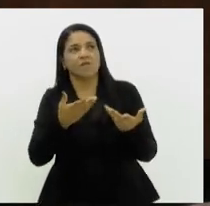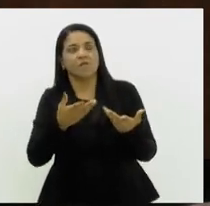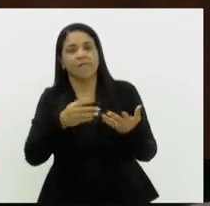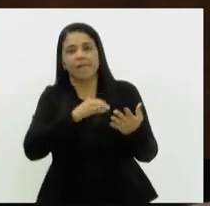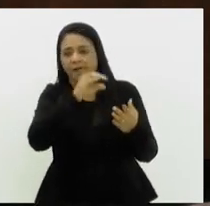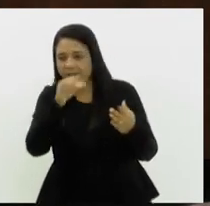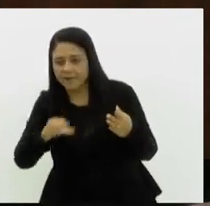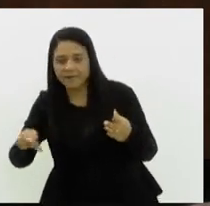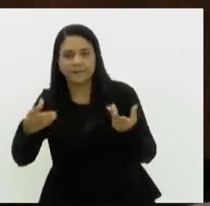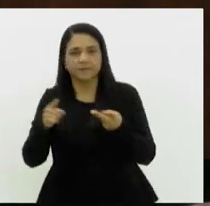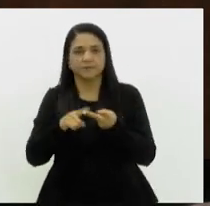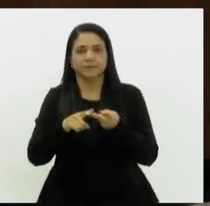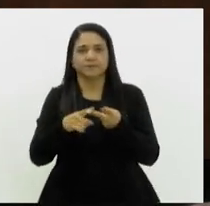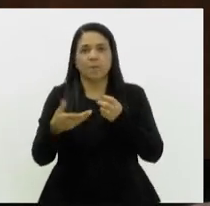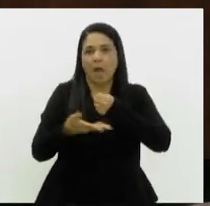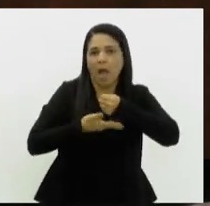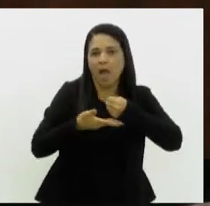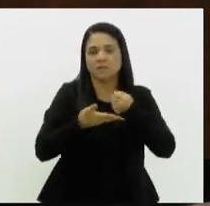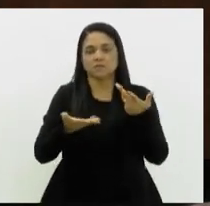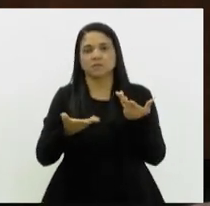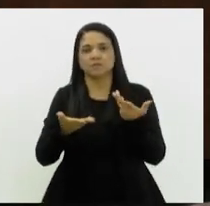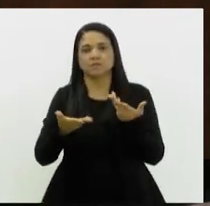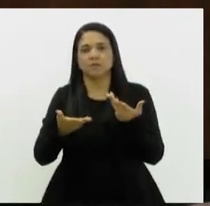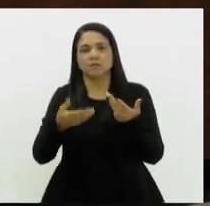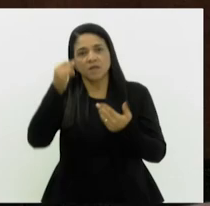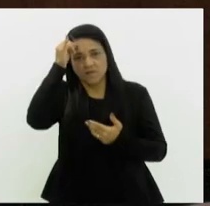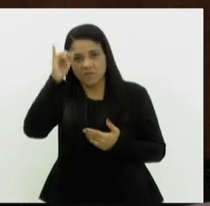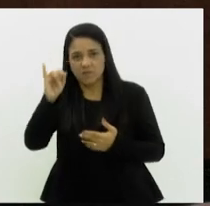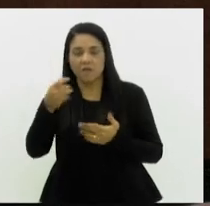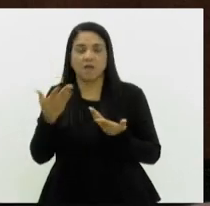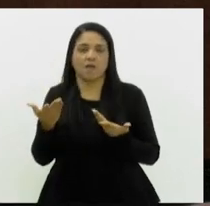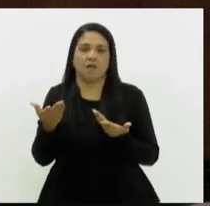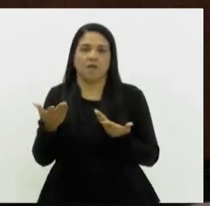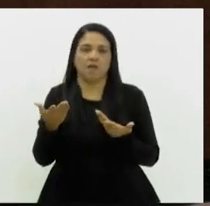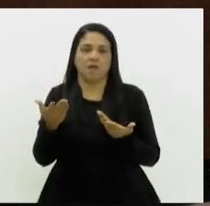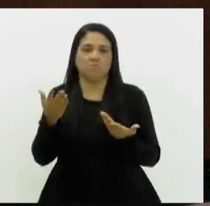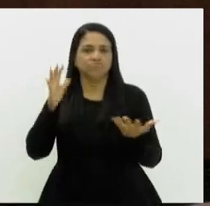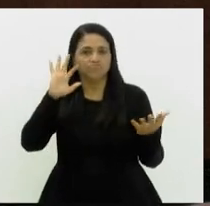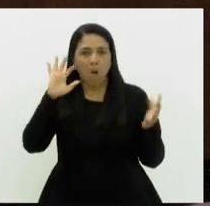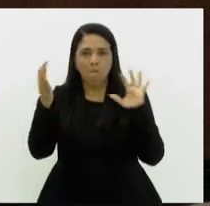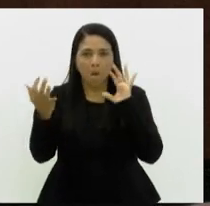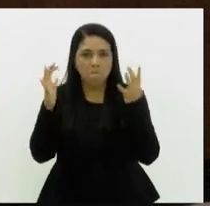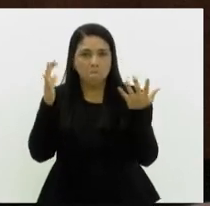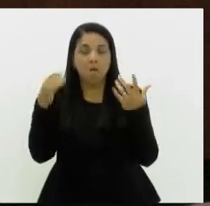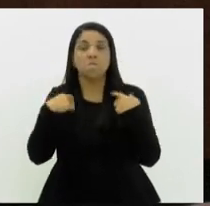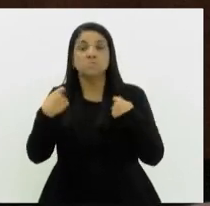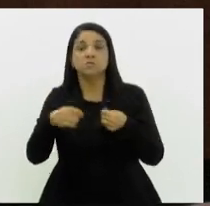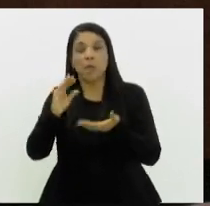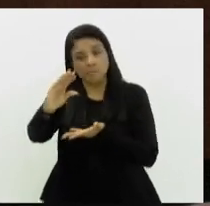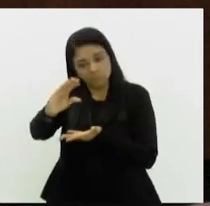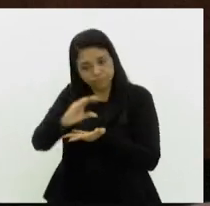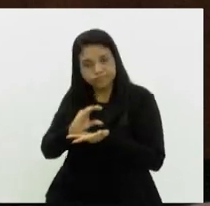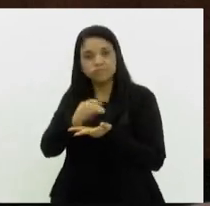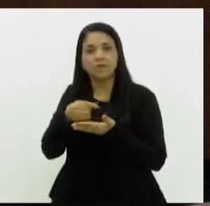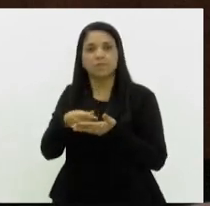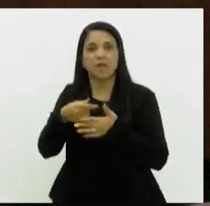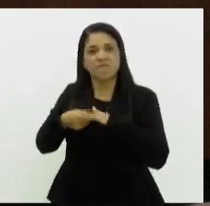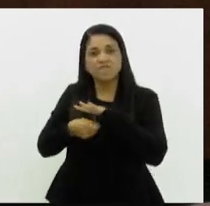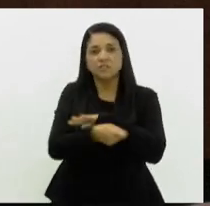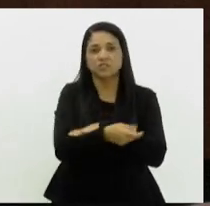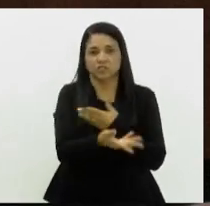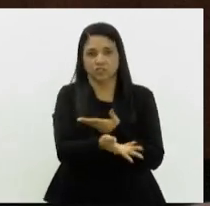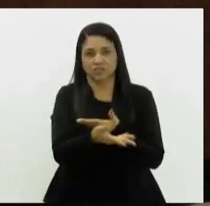básico nas nossas cidades, evitar esse tipo de tragédia, a gente precisa ter recurso disponível para isso. A gente não pode estar